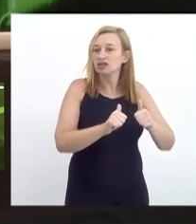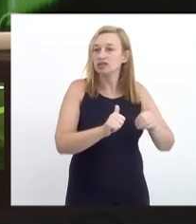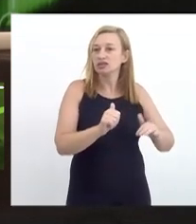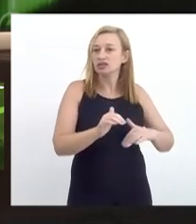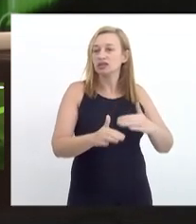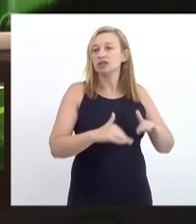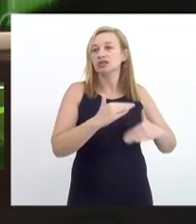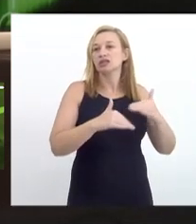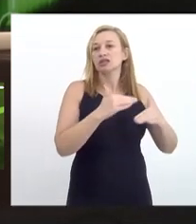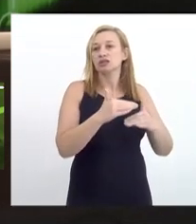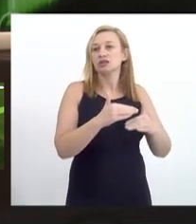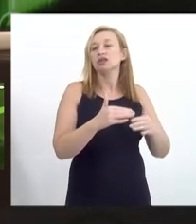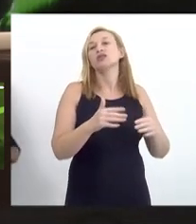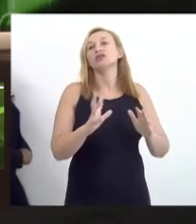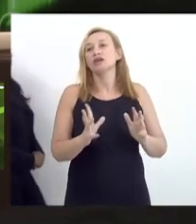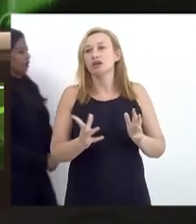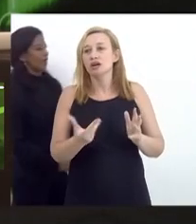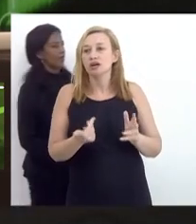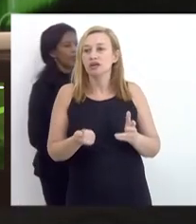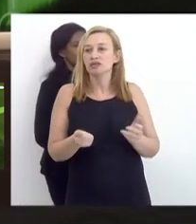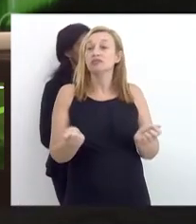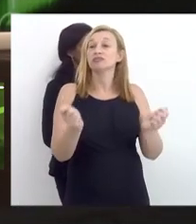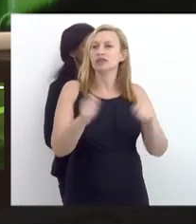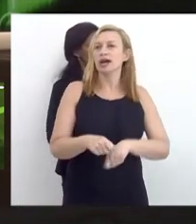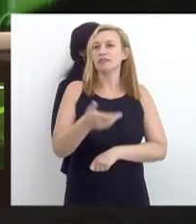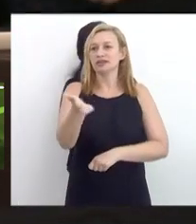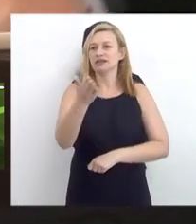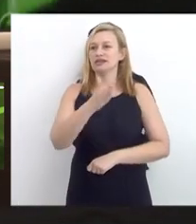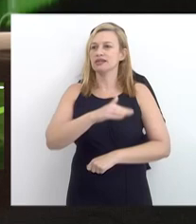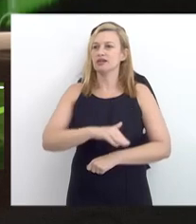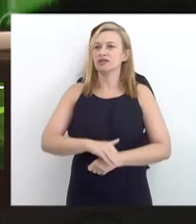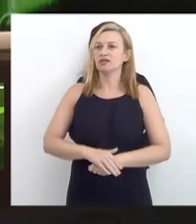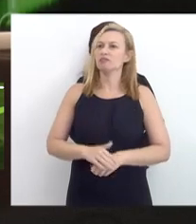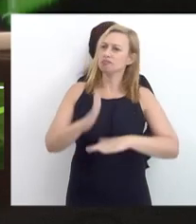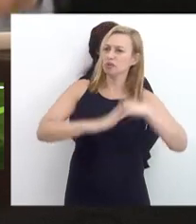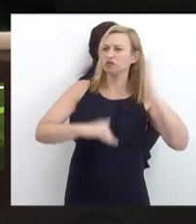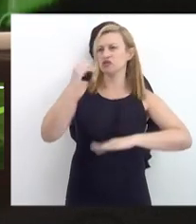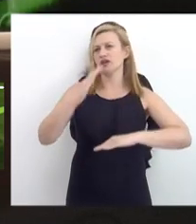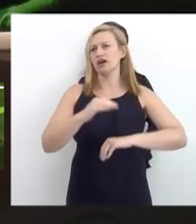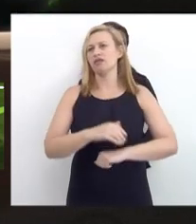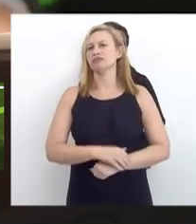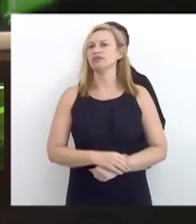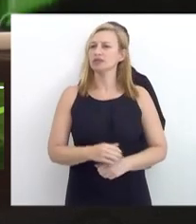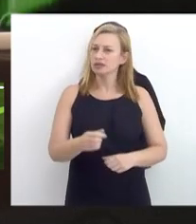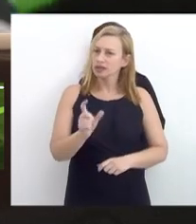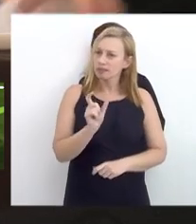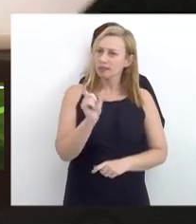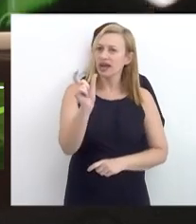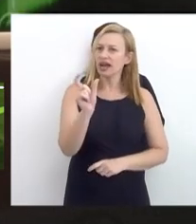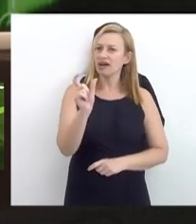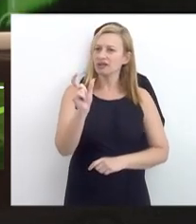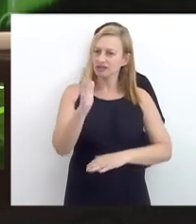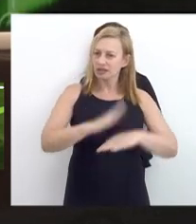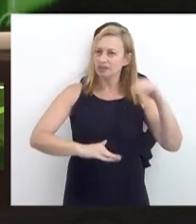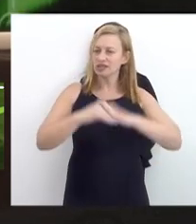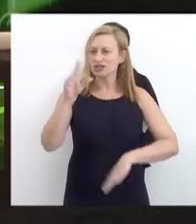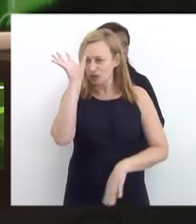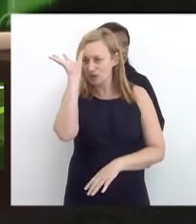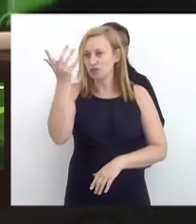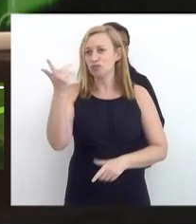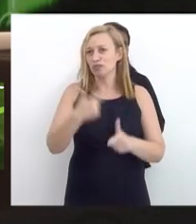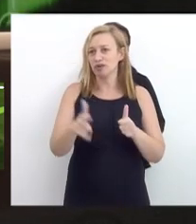ou Aperfeiçoamento Capacitação Profissional A palavra capacitação Resolveu o problema